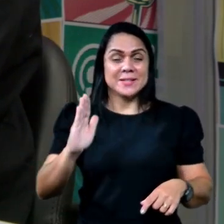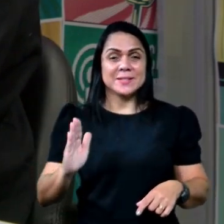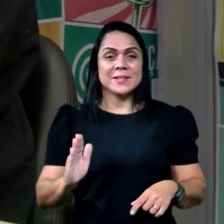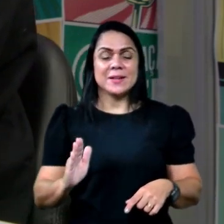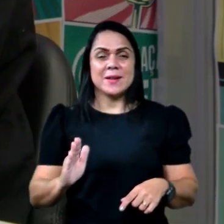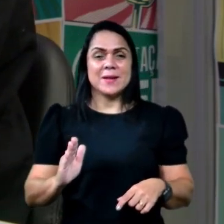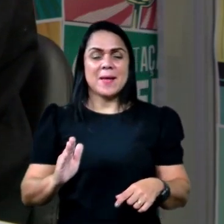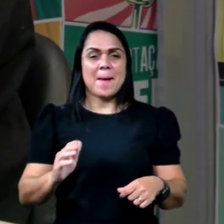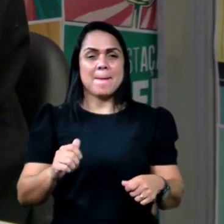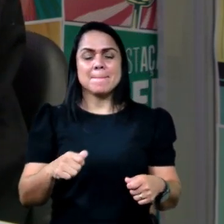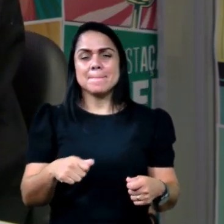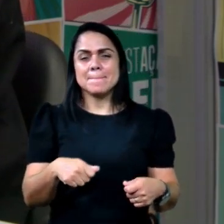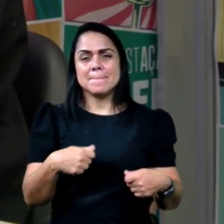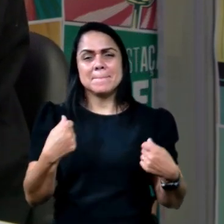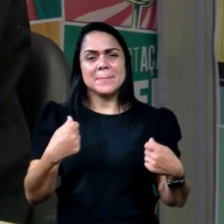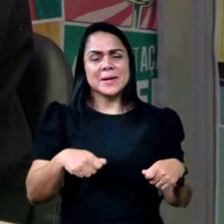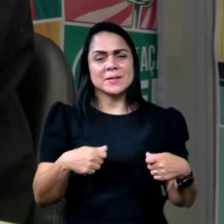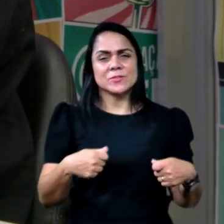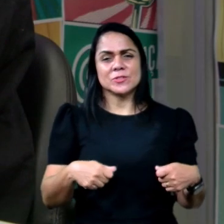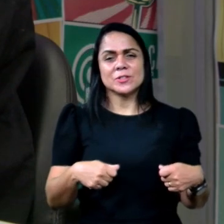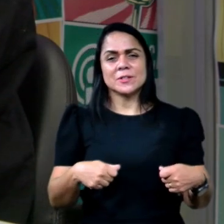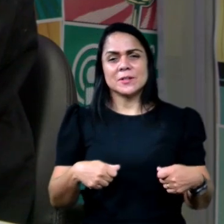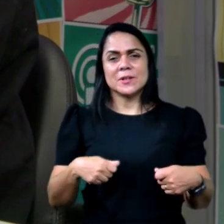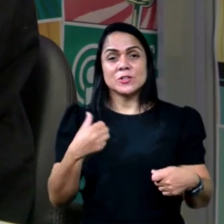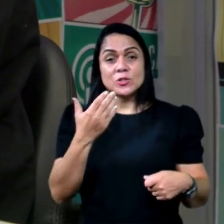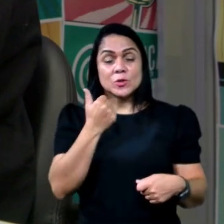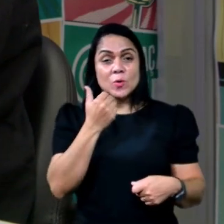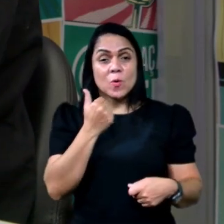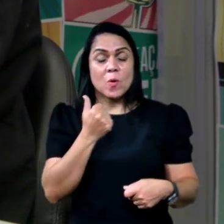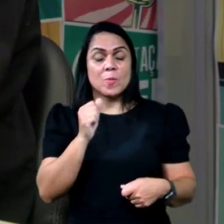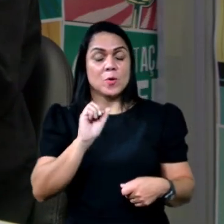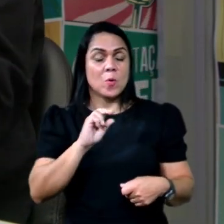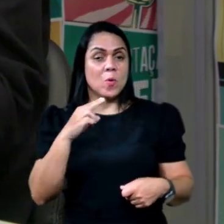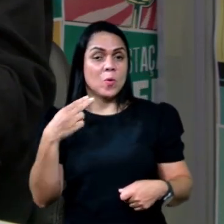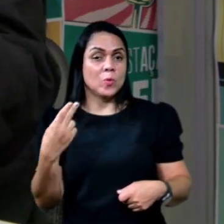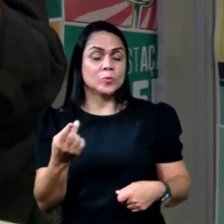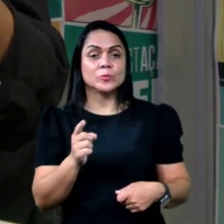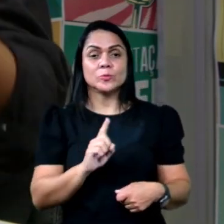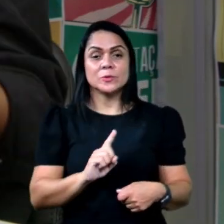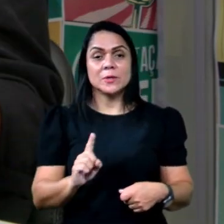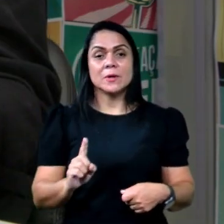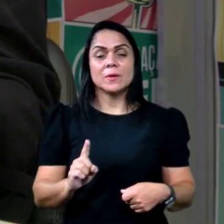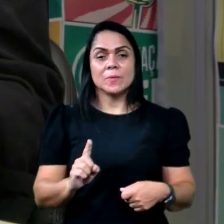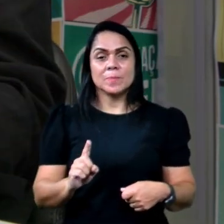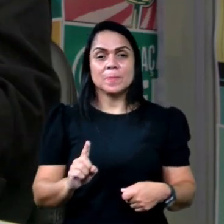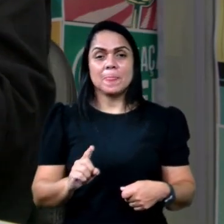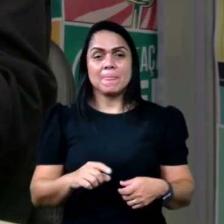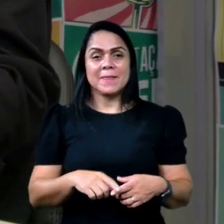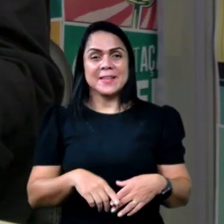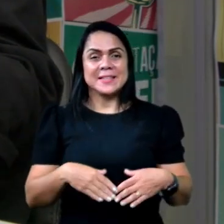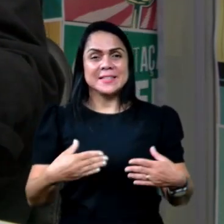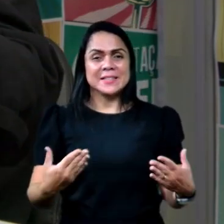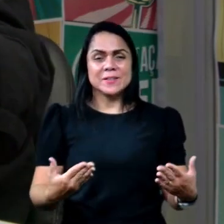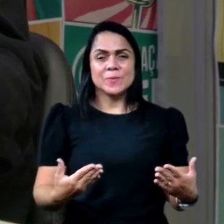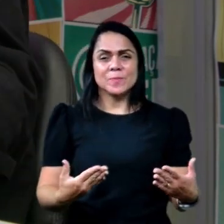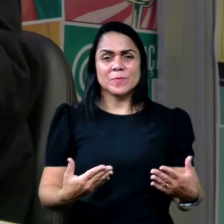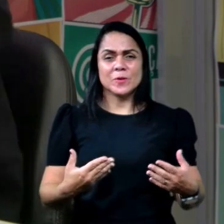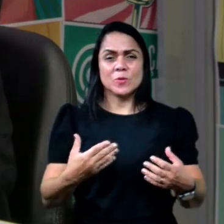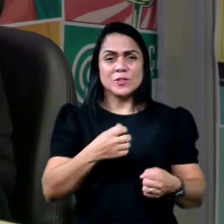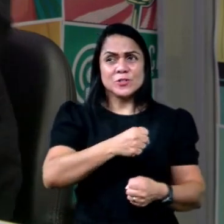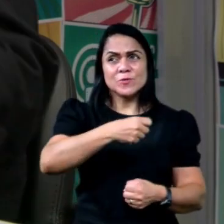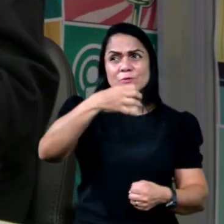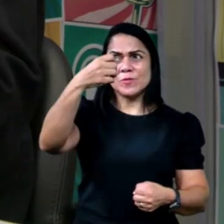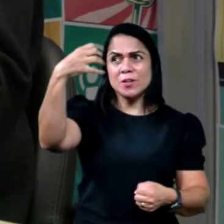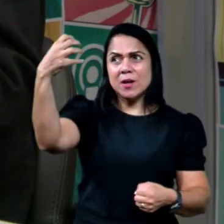dia vai ter a sorte de comer ou não, né, em casa. Sim. Ou do quanto isso impacta para turismo gastronômico, quando a gente viaja para